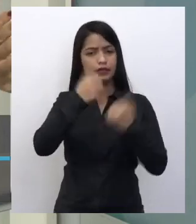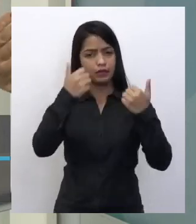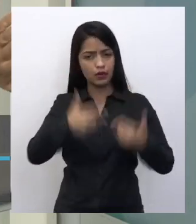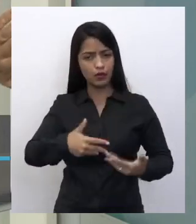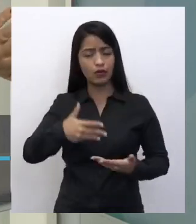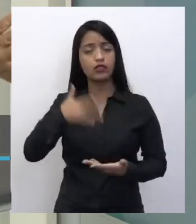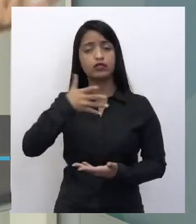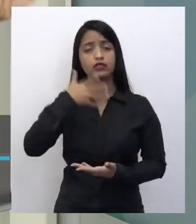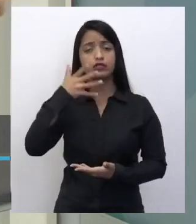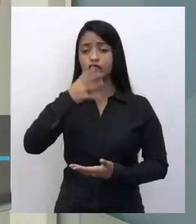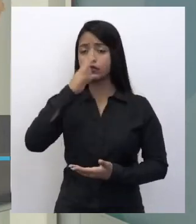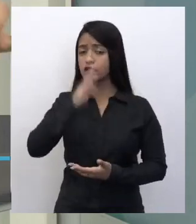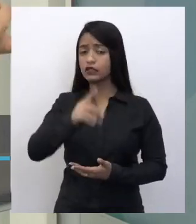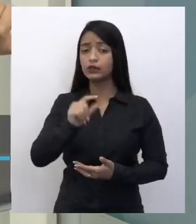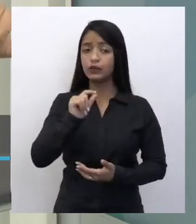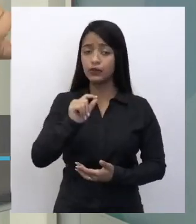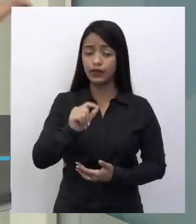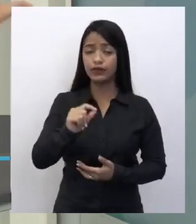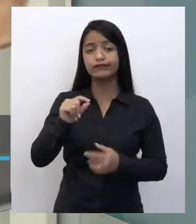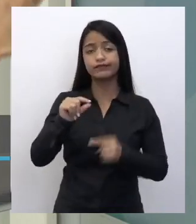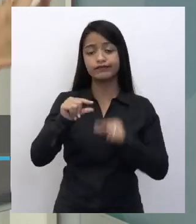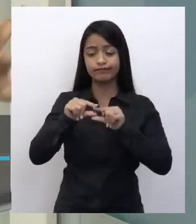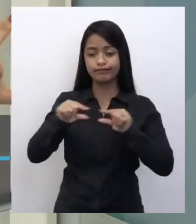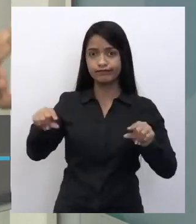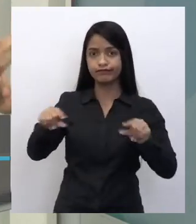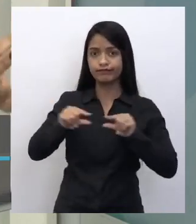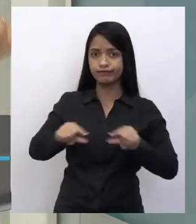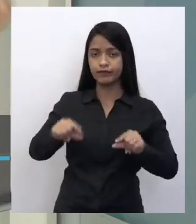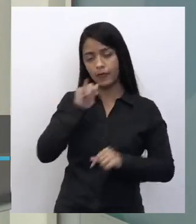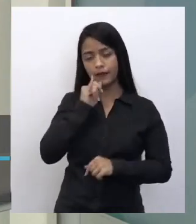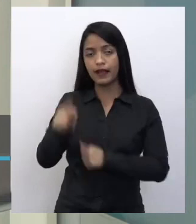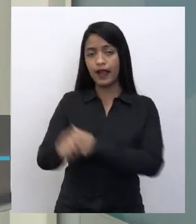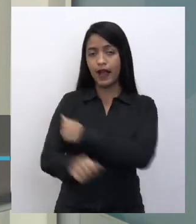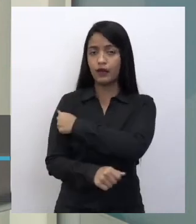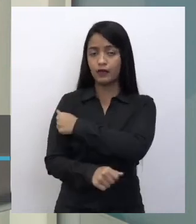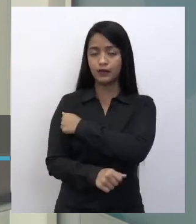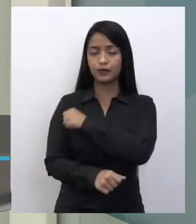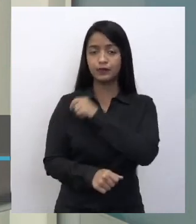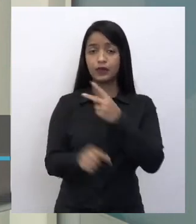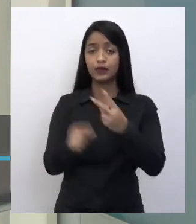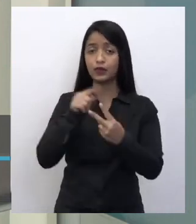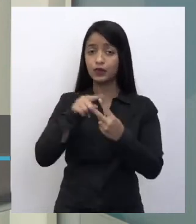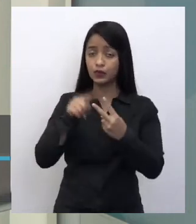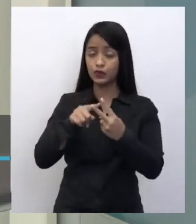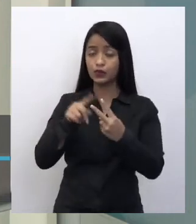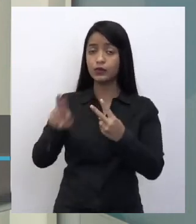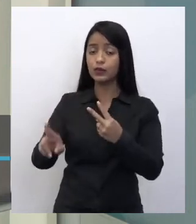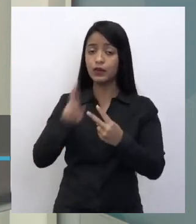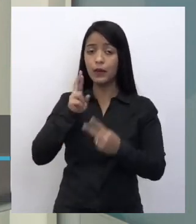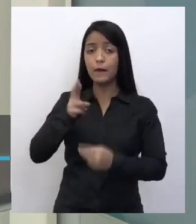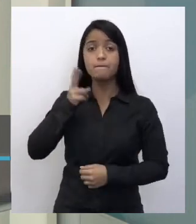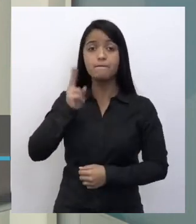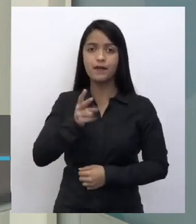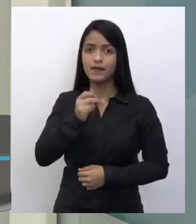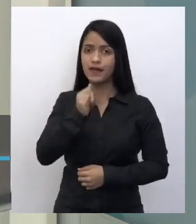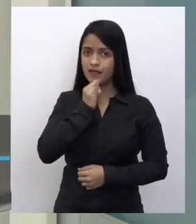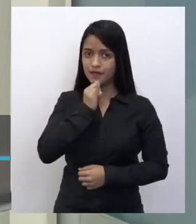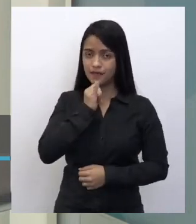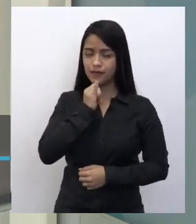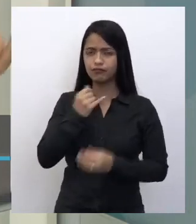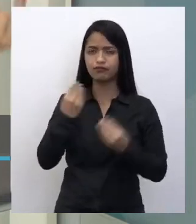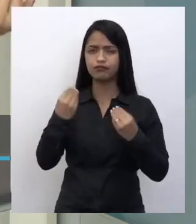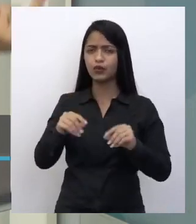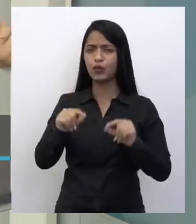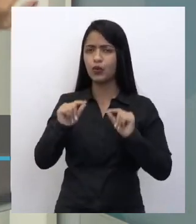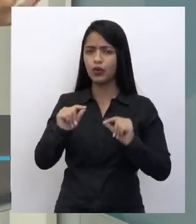as falas. Aí a Lara Kevini, a Isis Mariane foram no mesmo exemplo, colocaram assim.